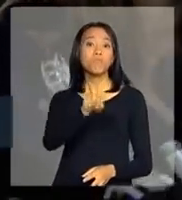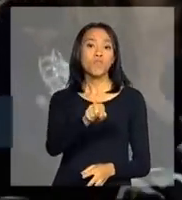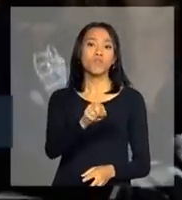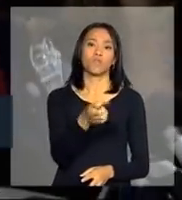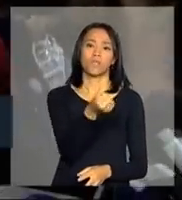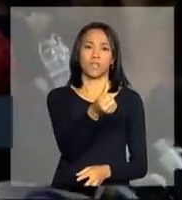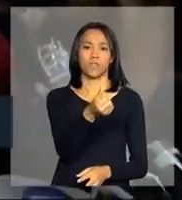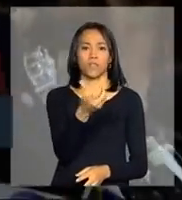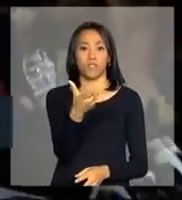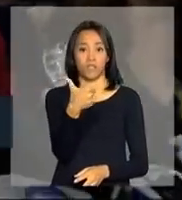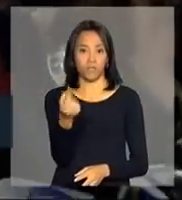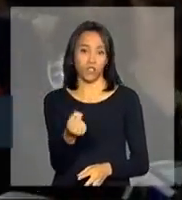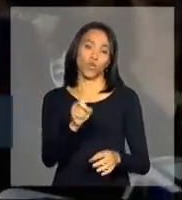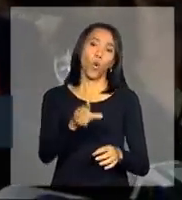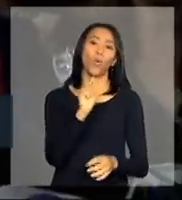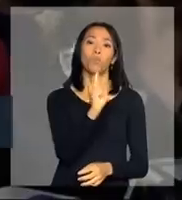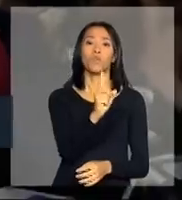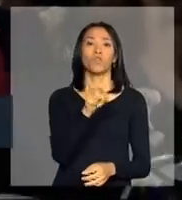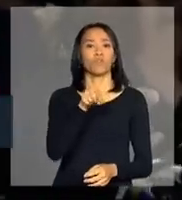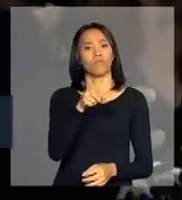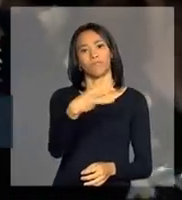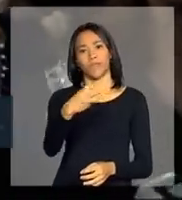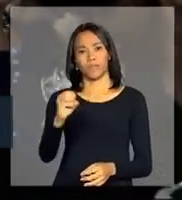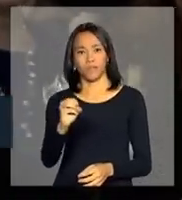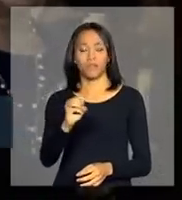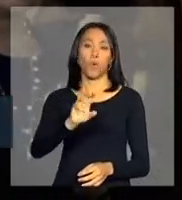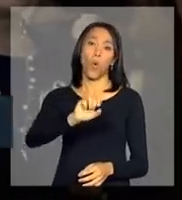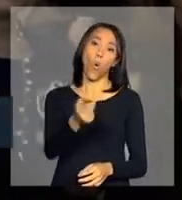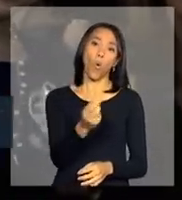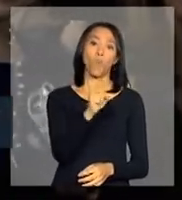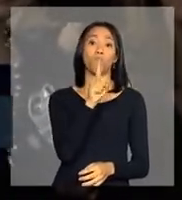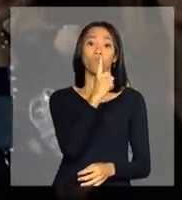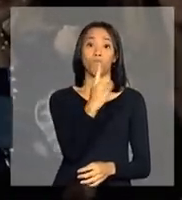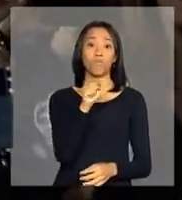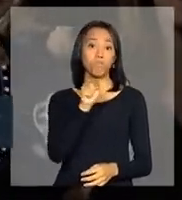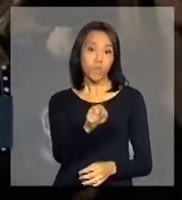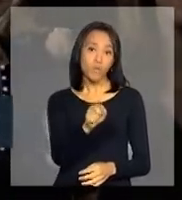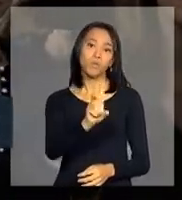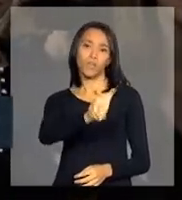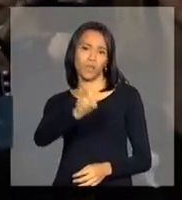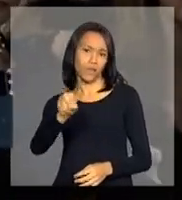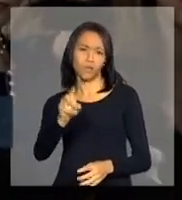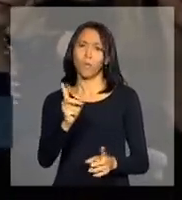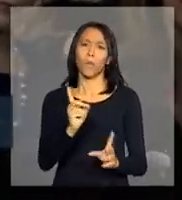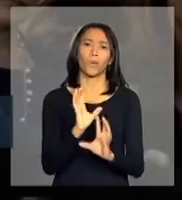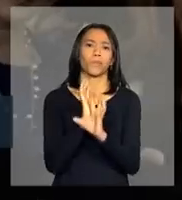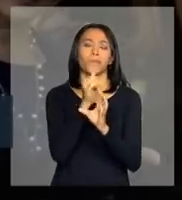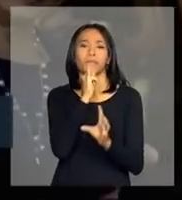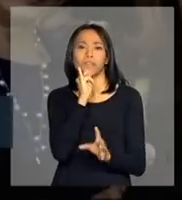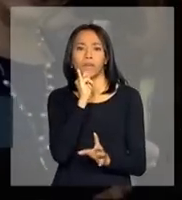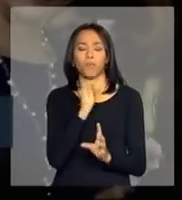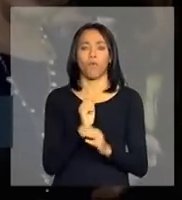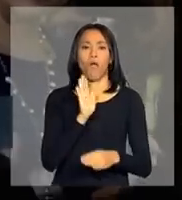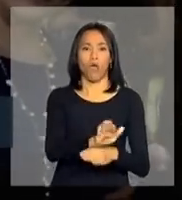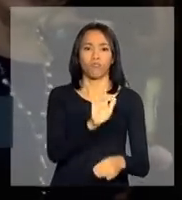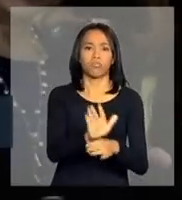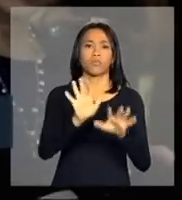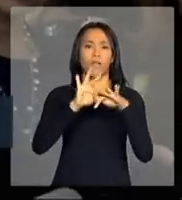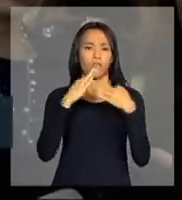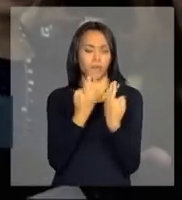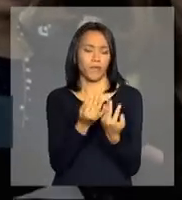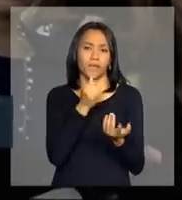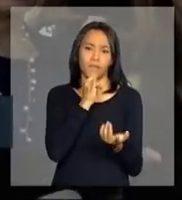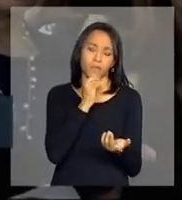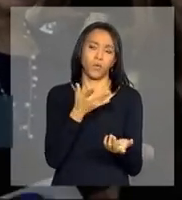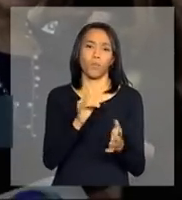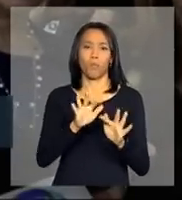R$ 1.620 ou R$ 1.320 ou R$ 1.500, não há como fechar a conta de você sustentar a sua família, vamos supor